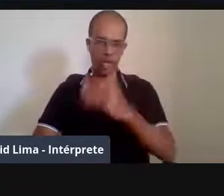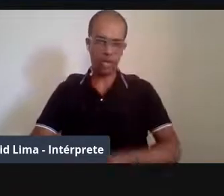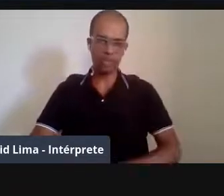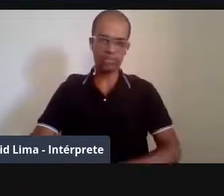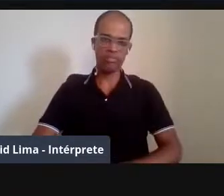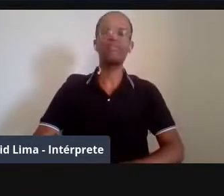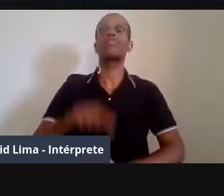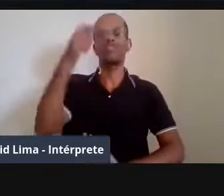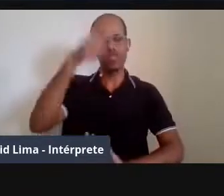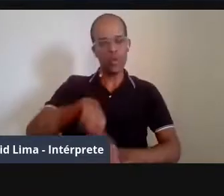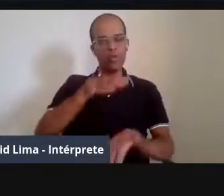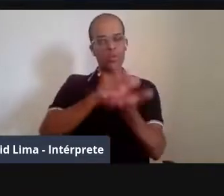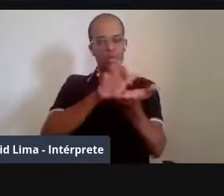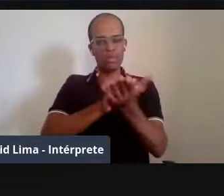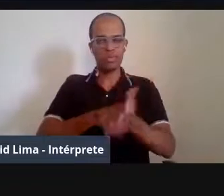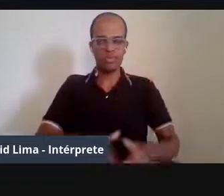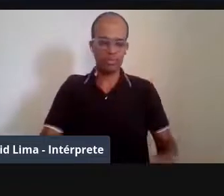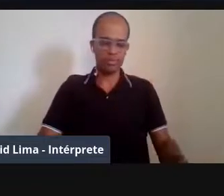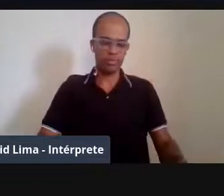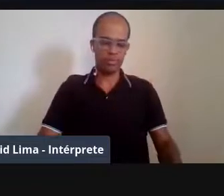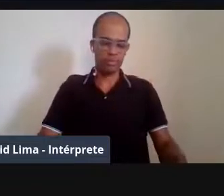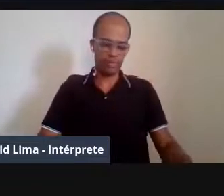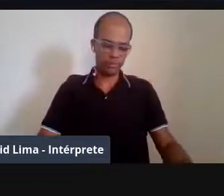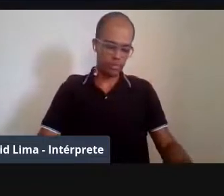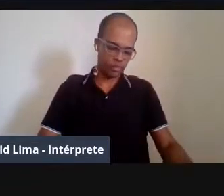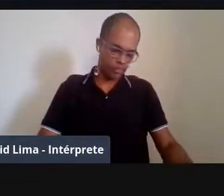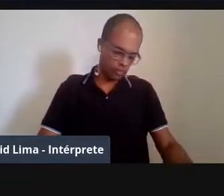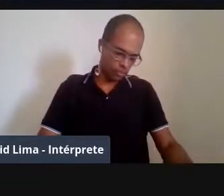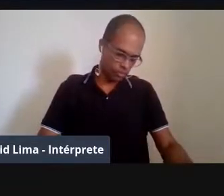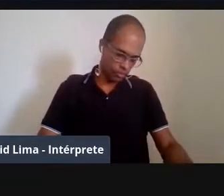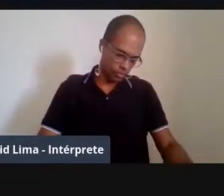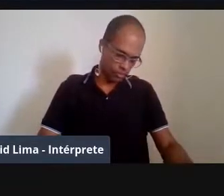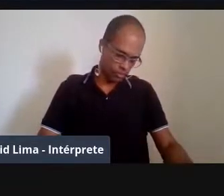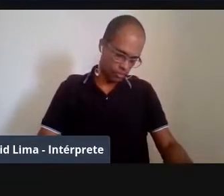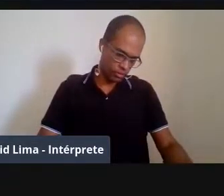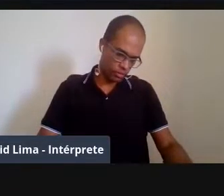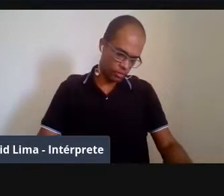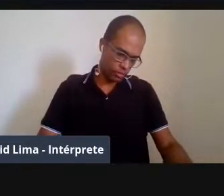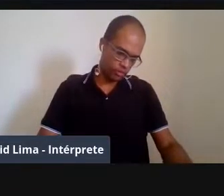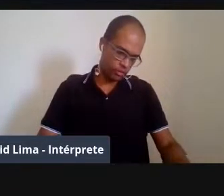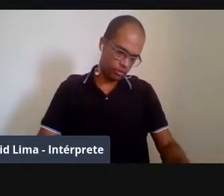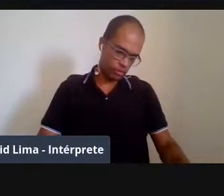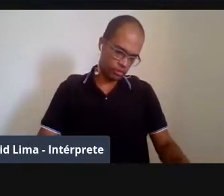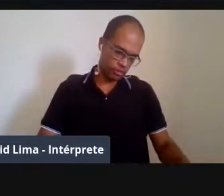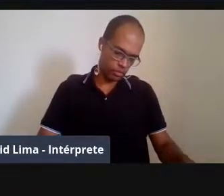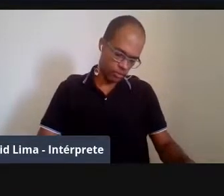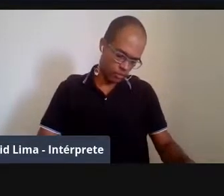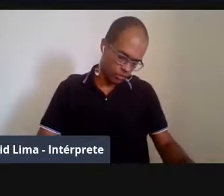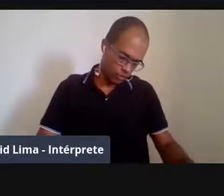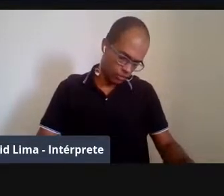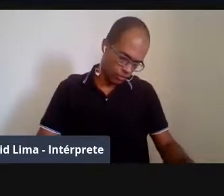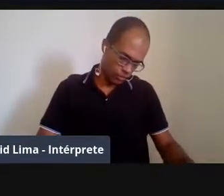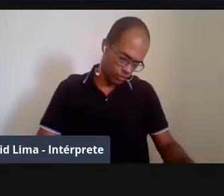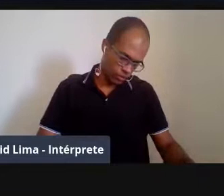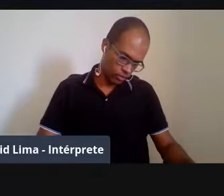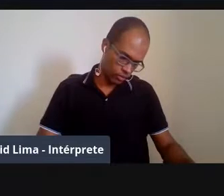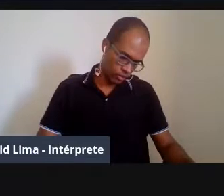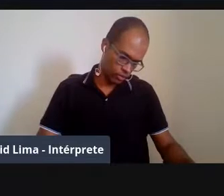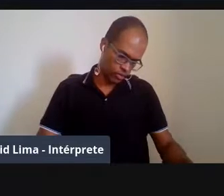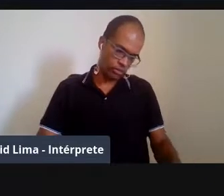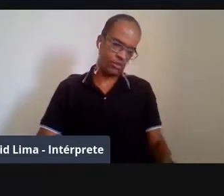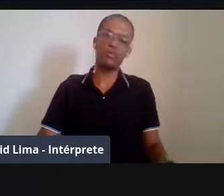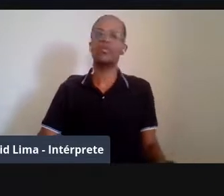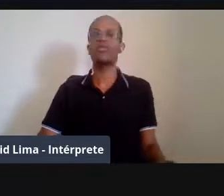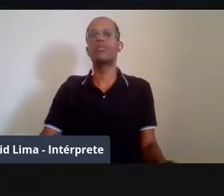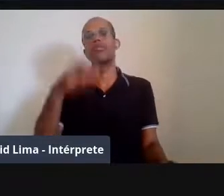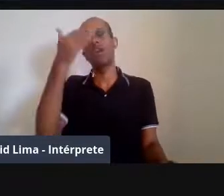uma vez, meus parabéns. Eu agradeço. Eu chamo todo de doutor, isso fica mais fácil, né? Todos são